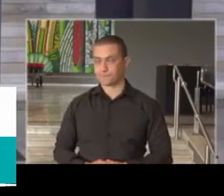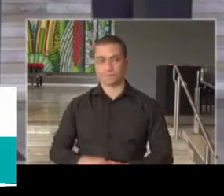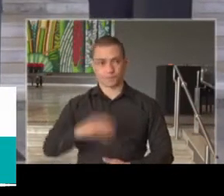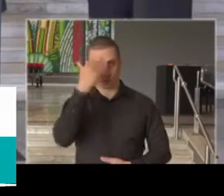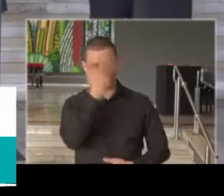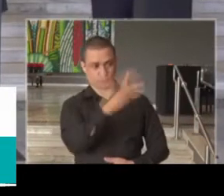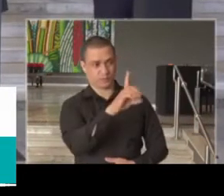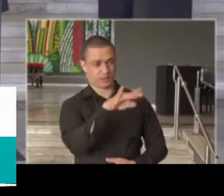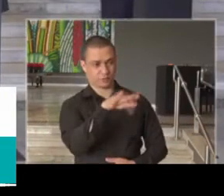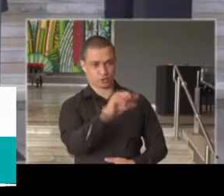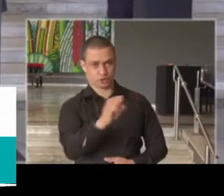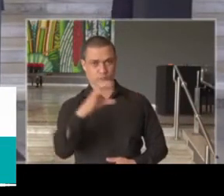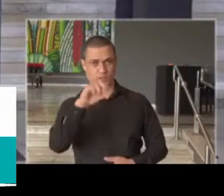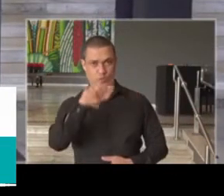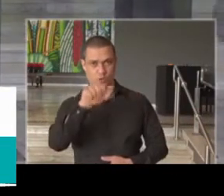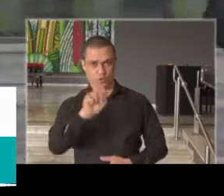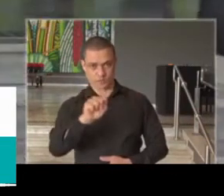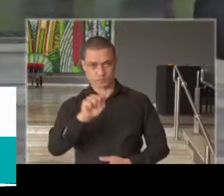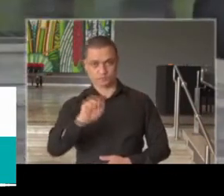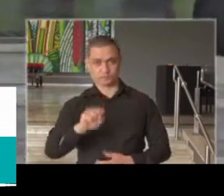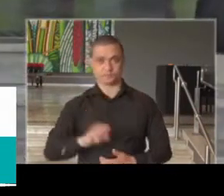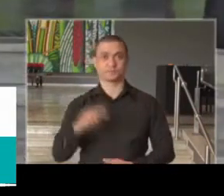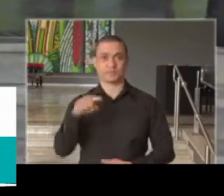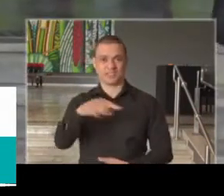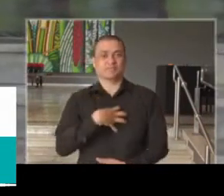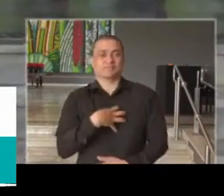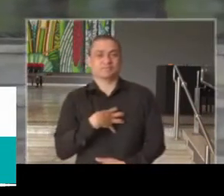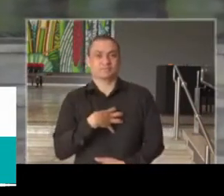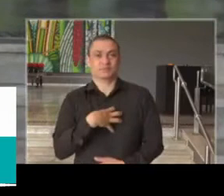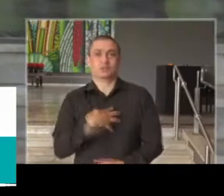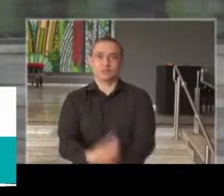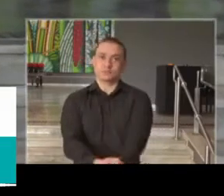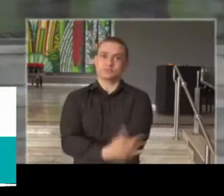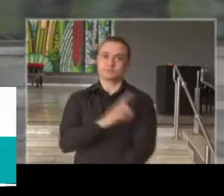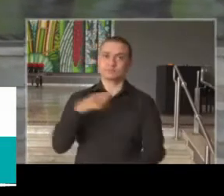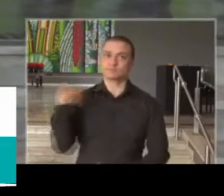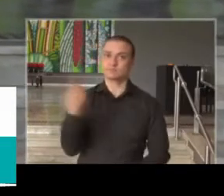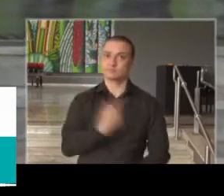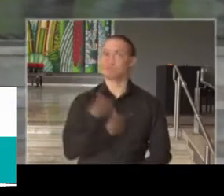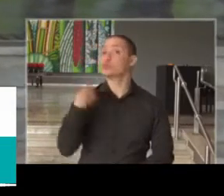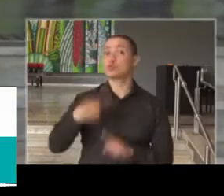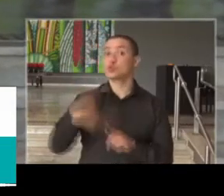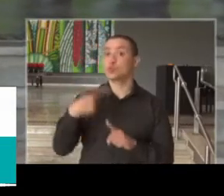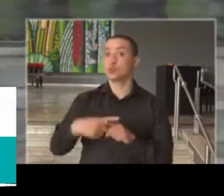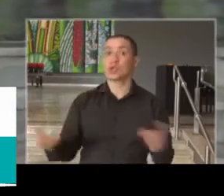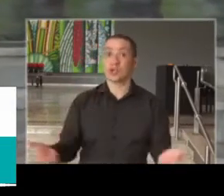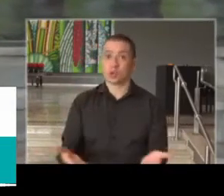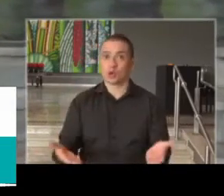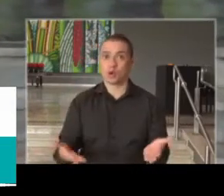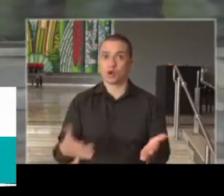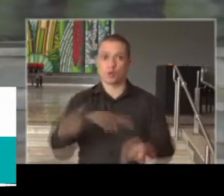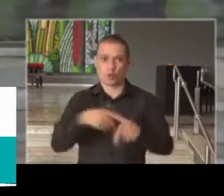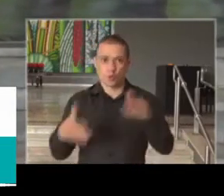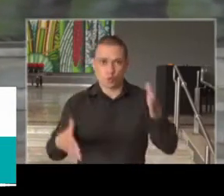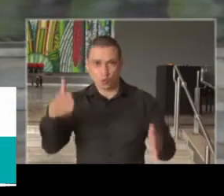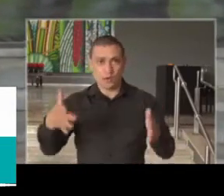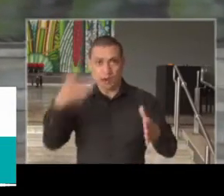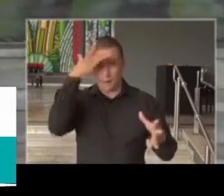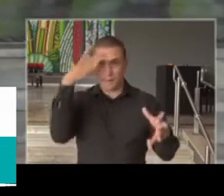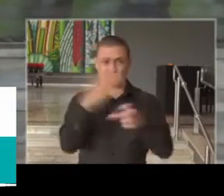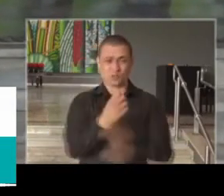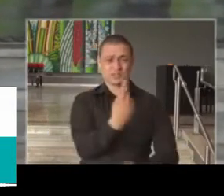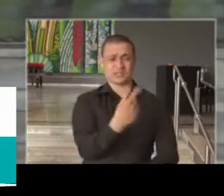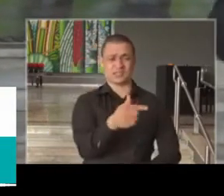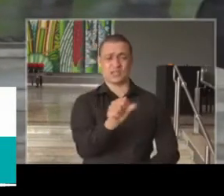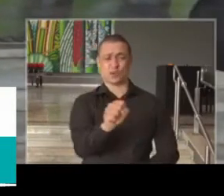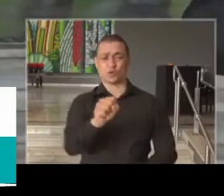Obrigado, Dimas Covas. Esse sentimento que nos emociona é dada a circunstância de um país que já perdeu 178